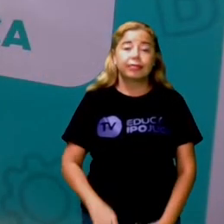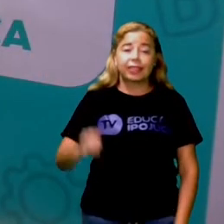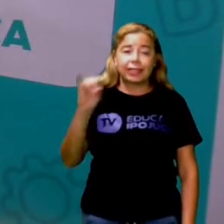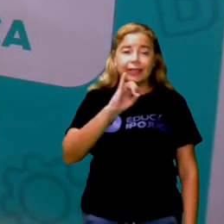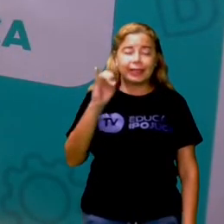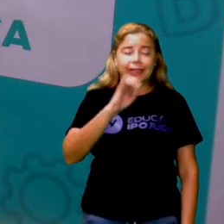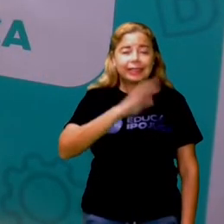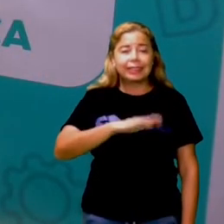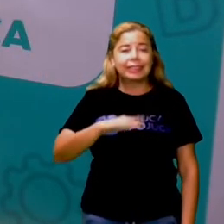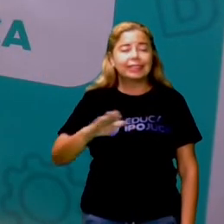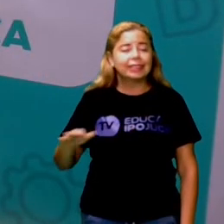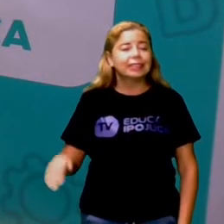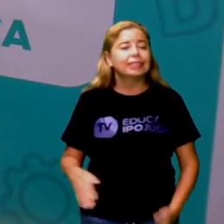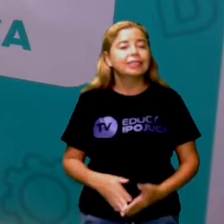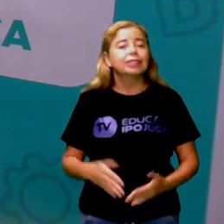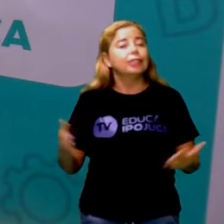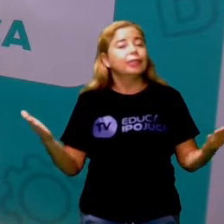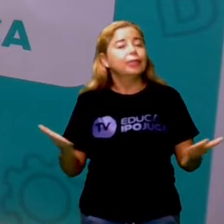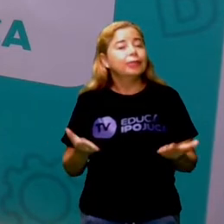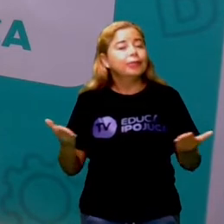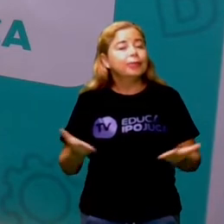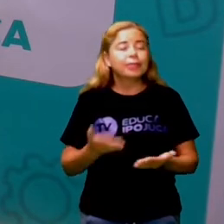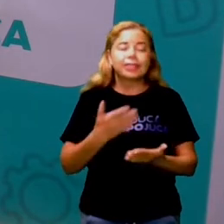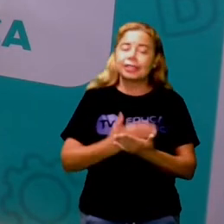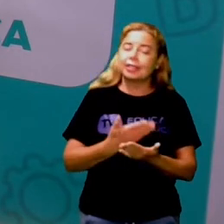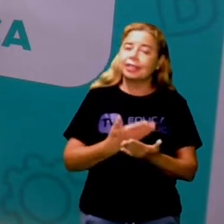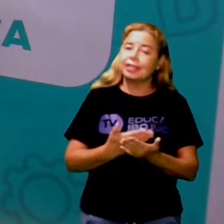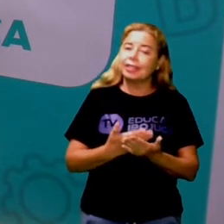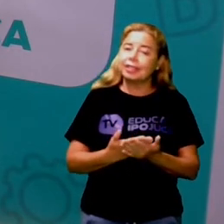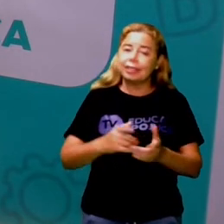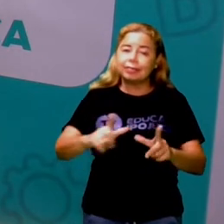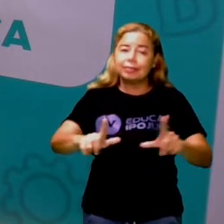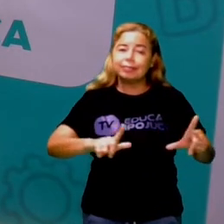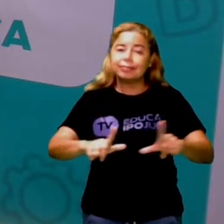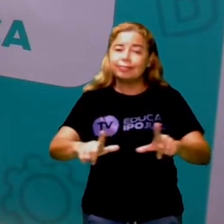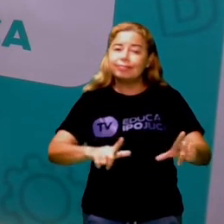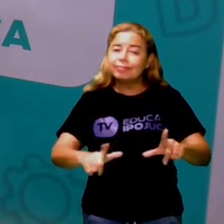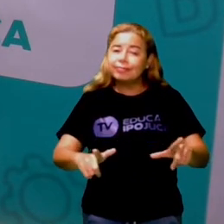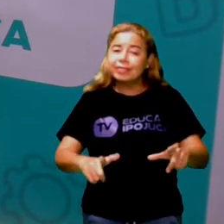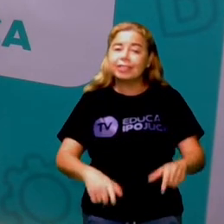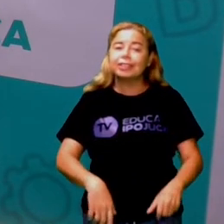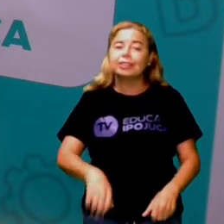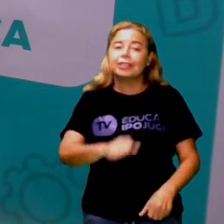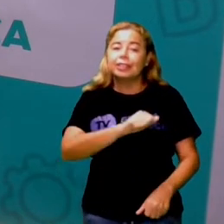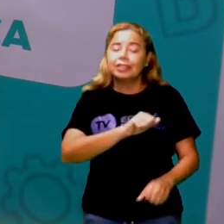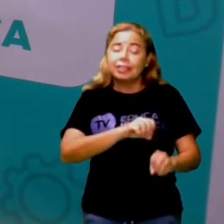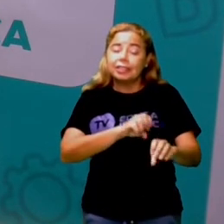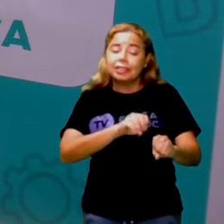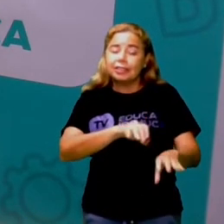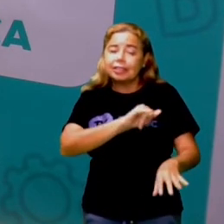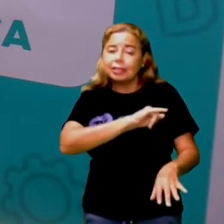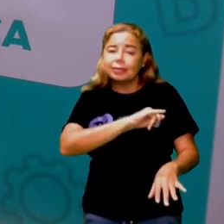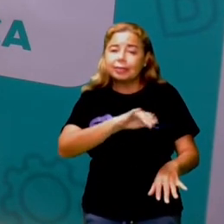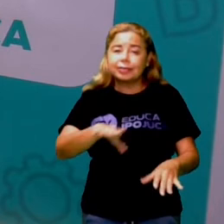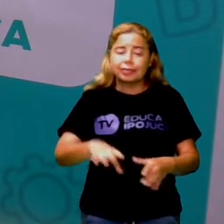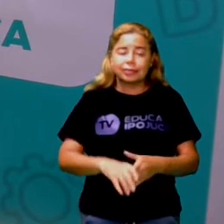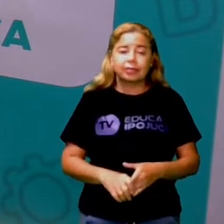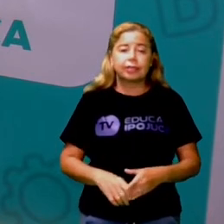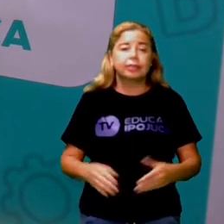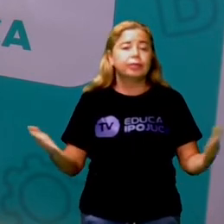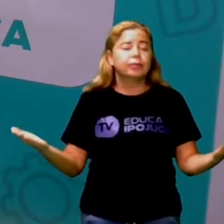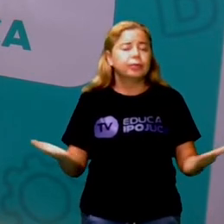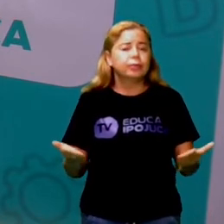Olá, crianças! Estamos em mais uma aula do projeto Educa e Pojuca. Na nossa aula de hoje, na aula